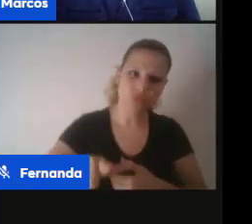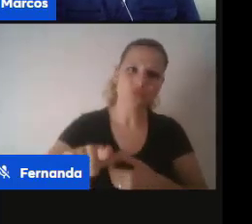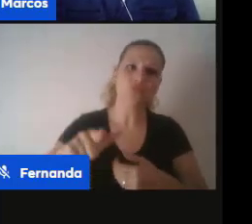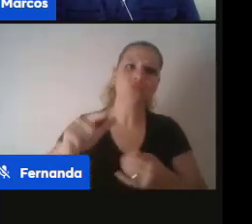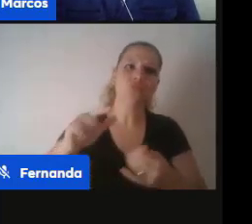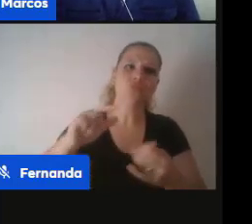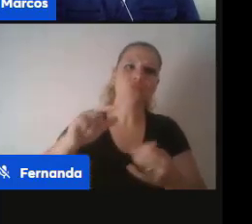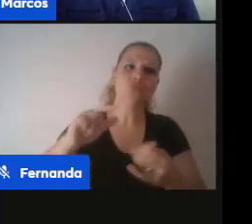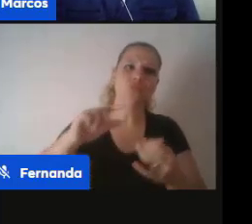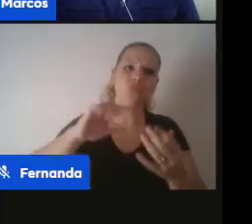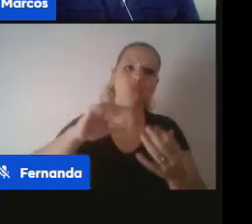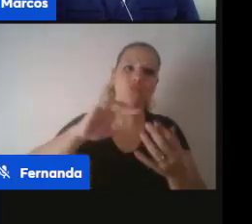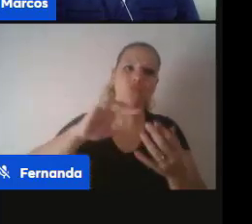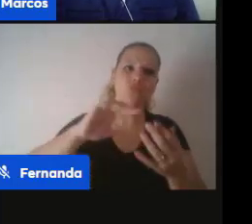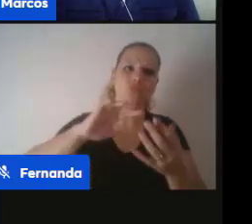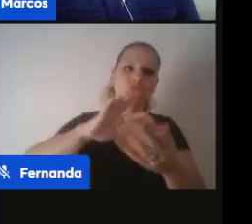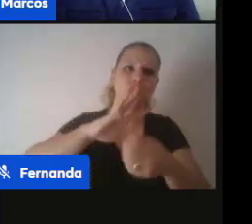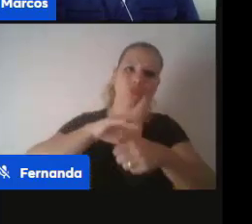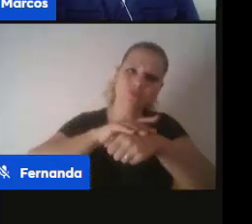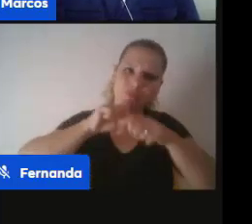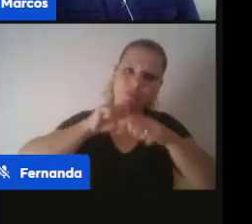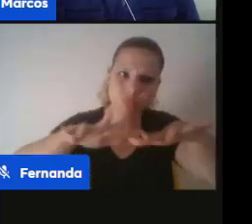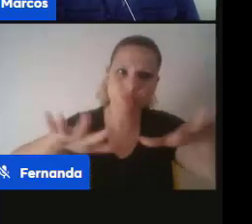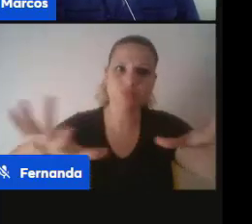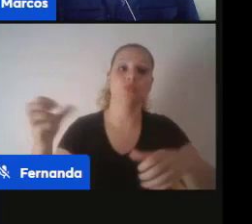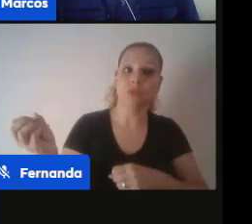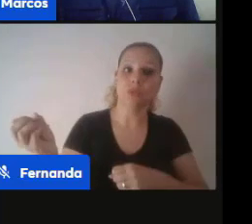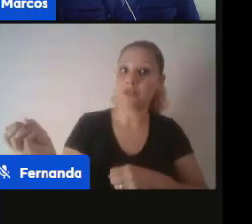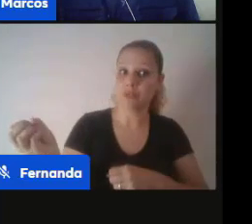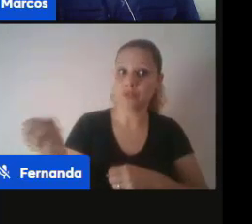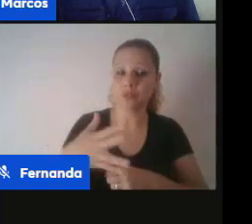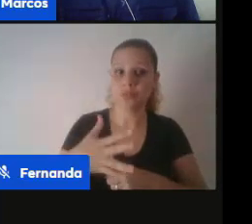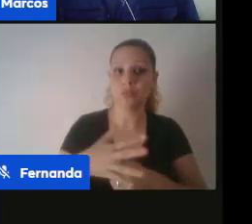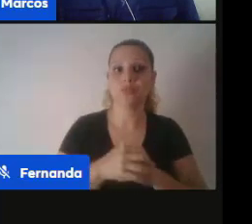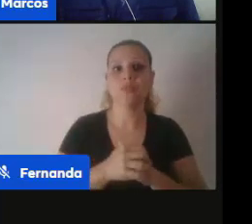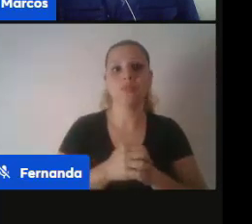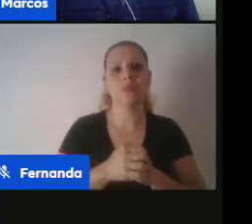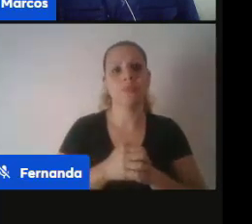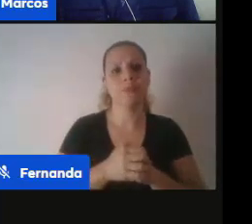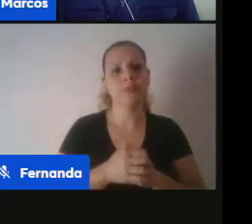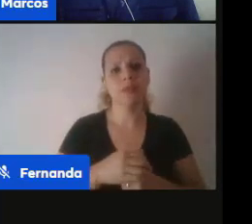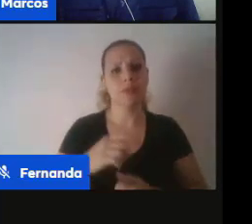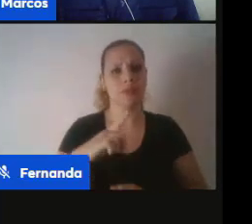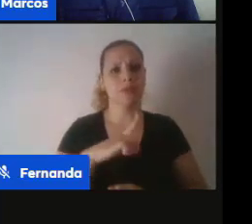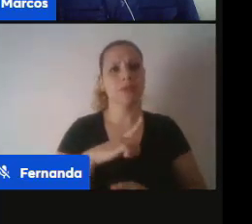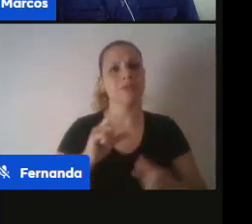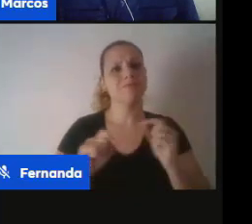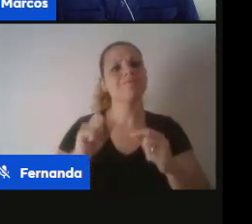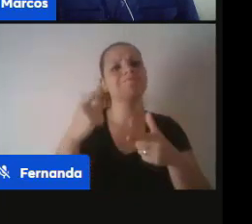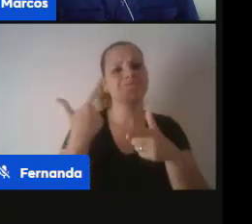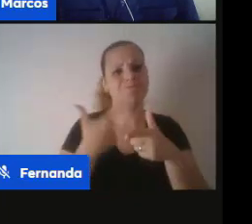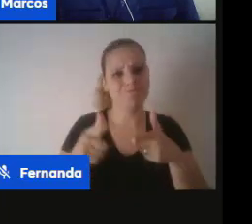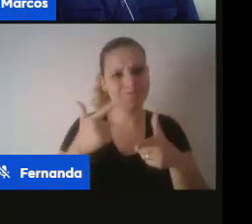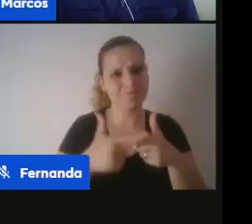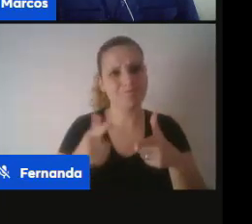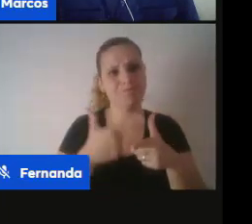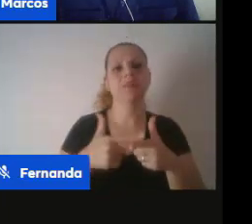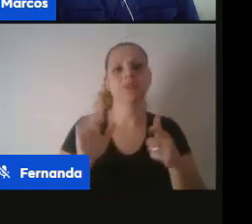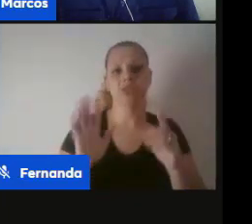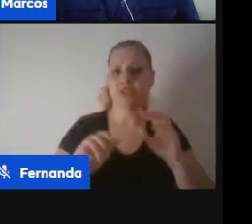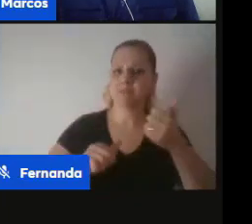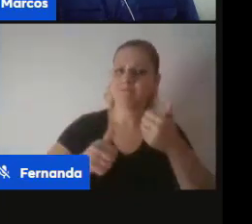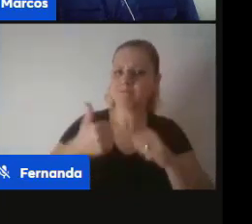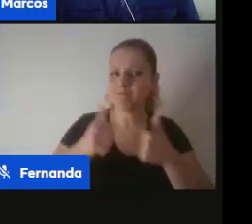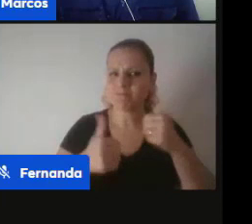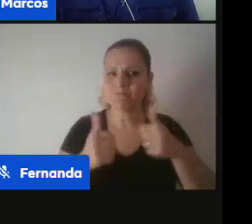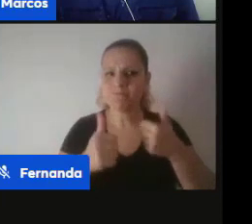epidemia, um fato novo, epidemiologicamente conhecido. Então, nós tivemos essa problemática que a